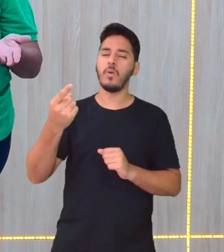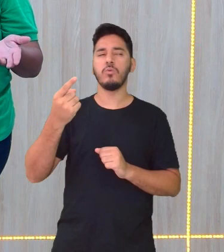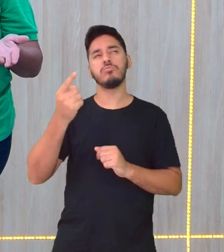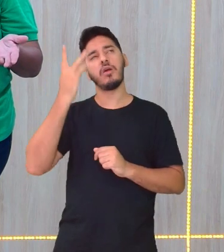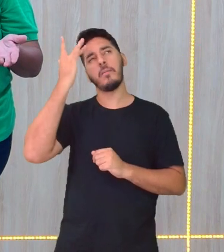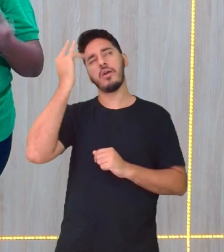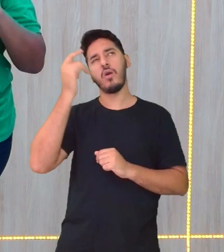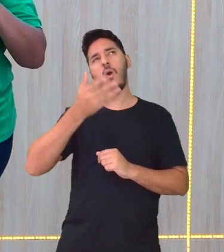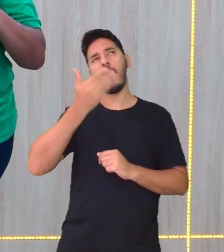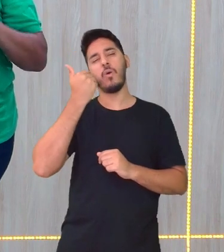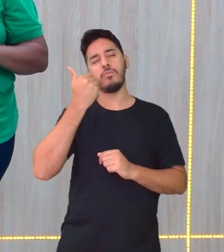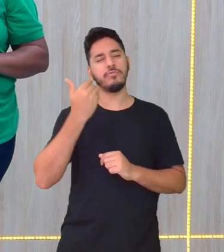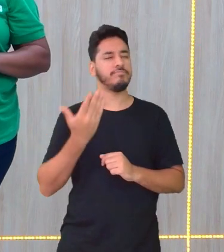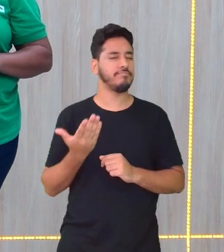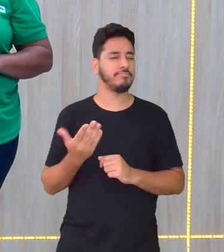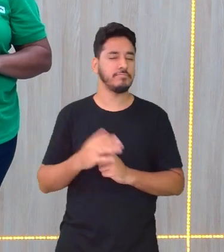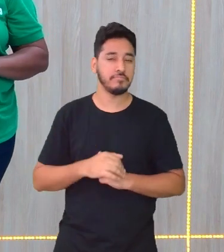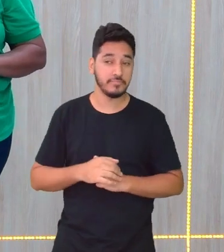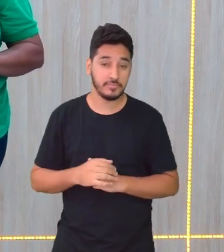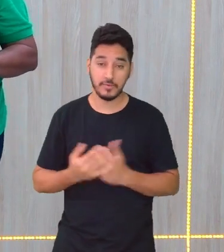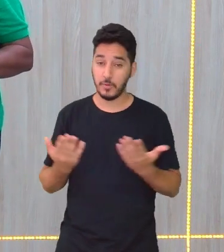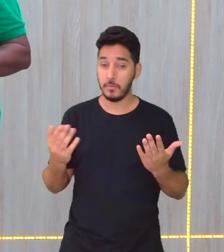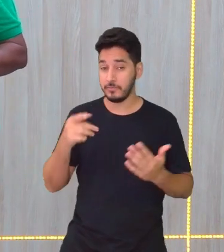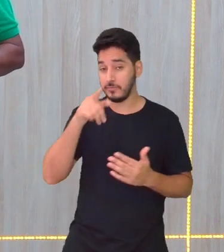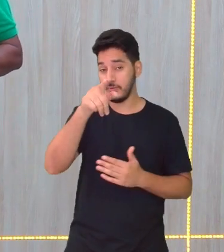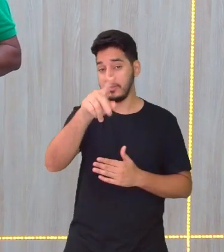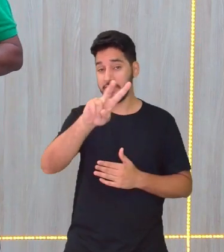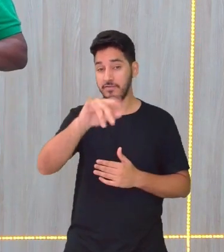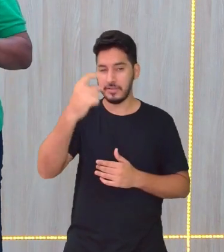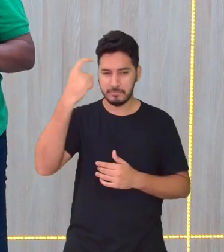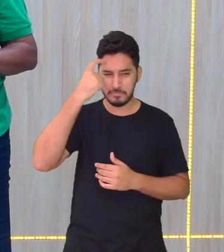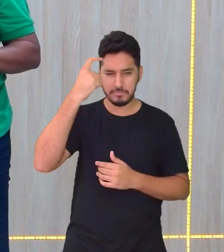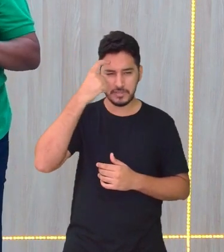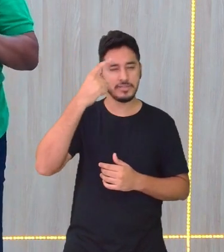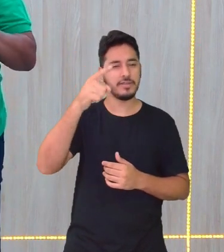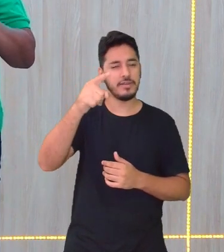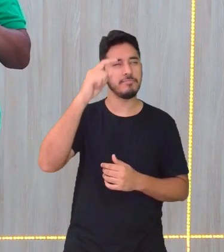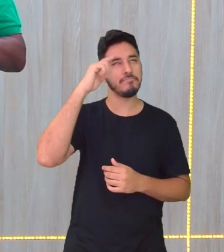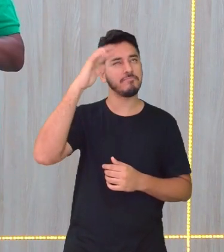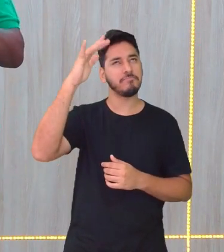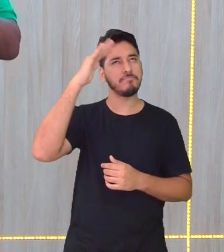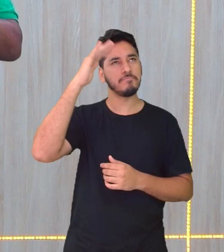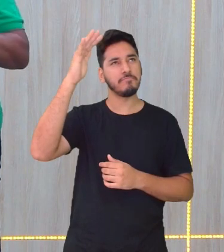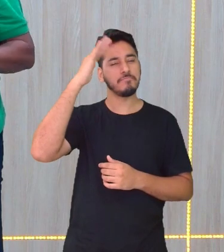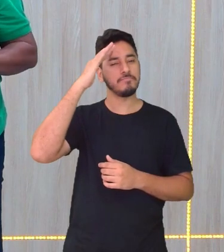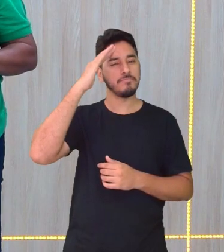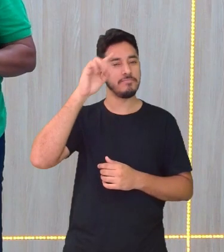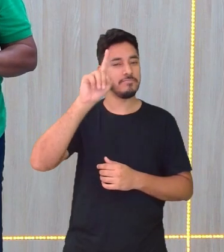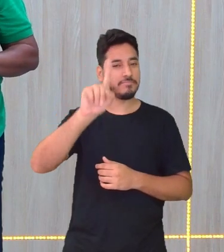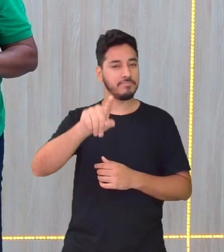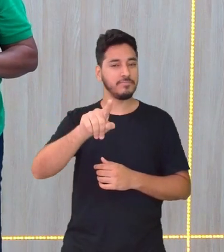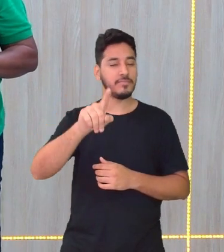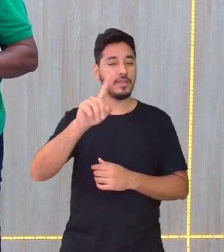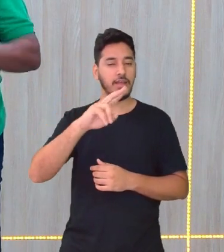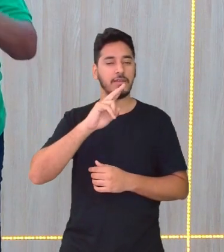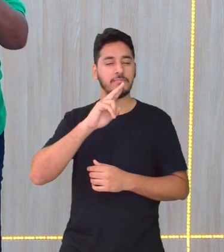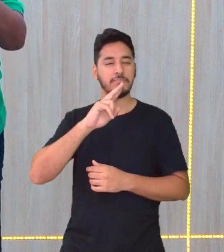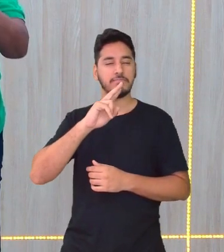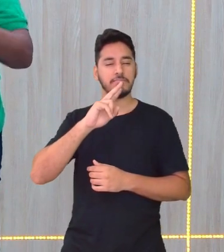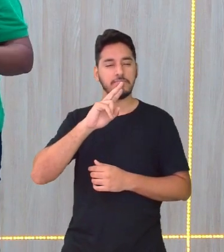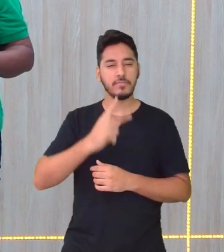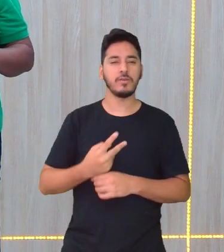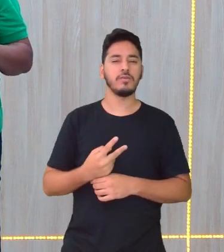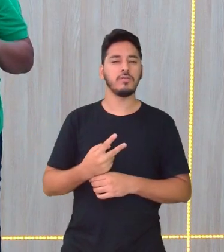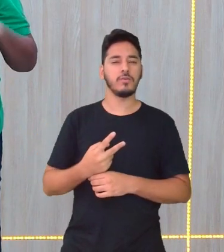em outro momento? Vou deixar aí para que vocês reflitam, para que vocês pensem. É uma questão de reflexão e